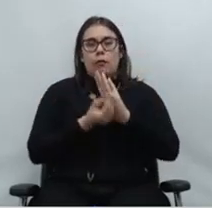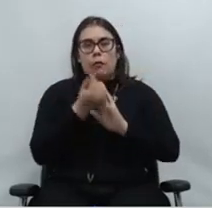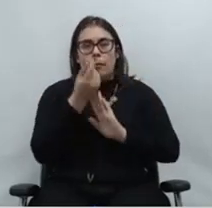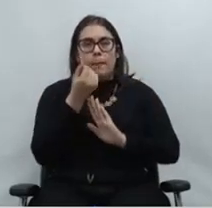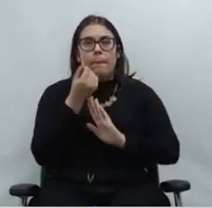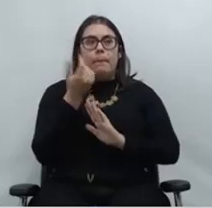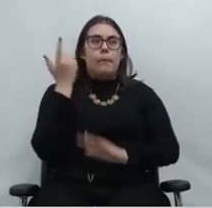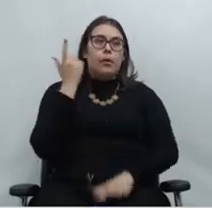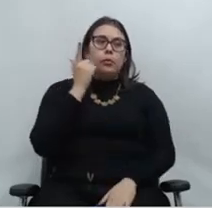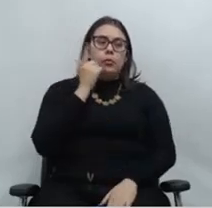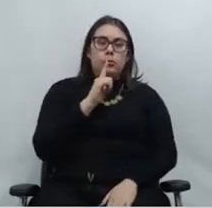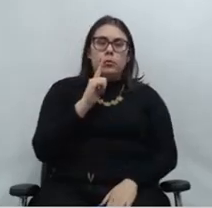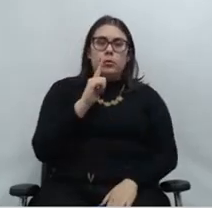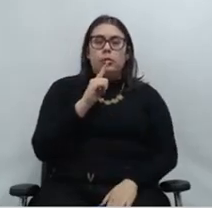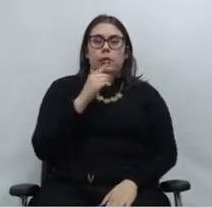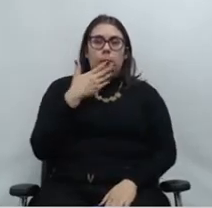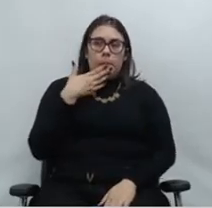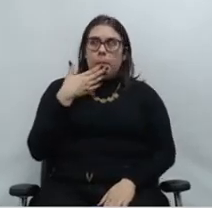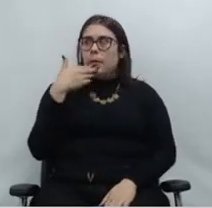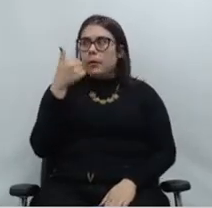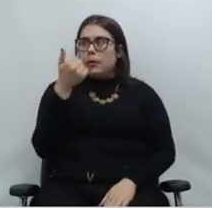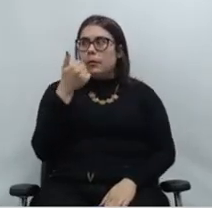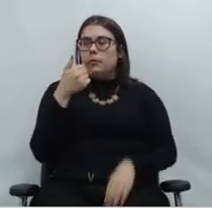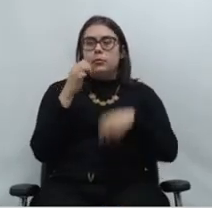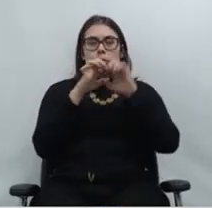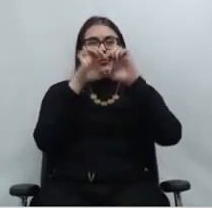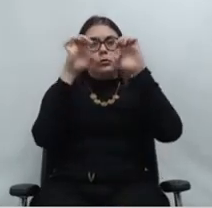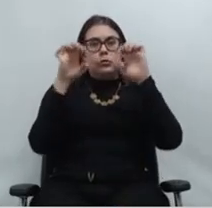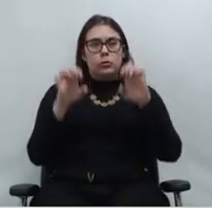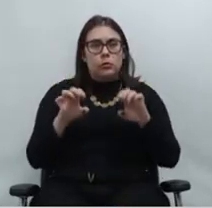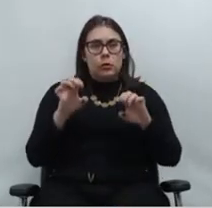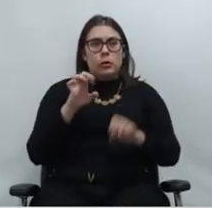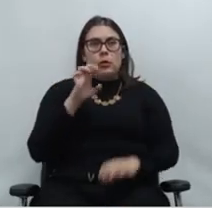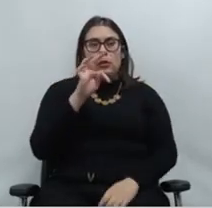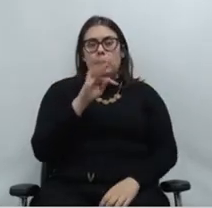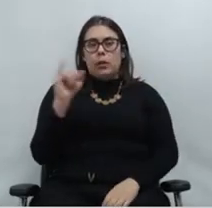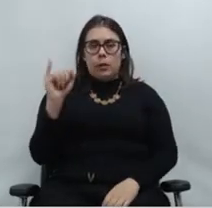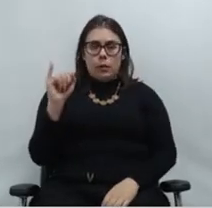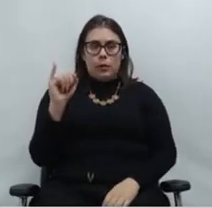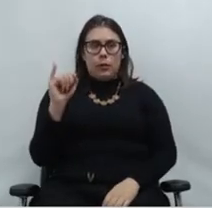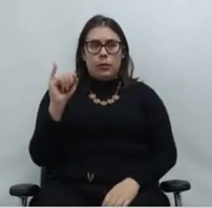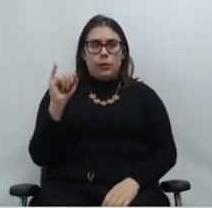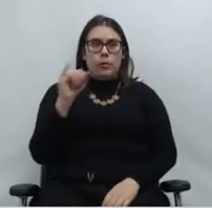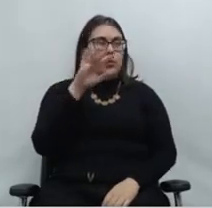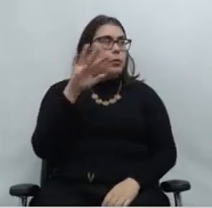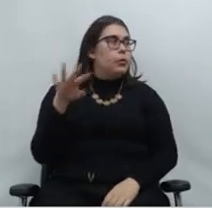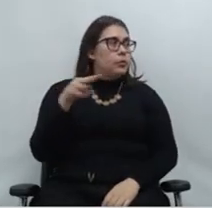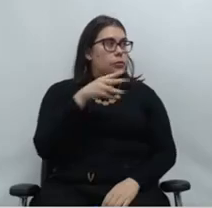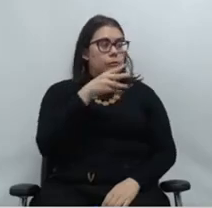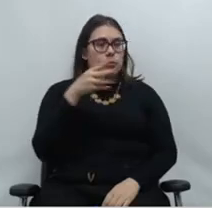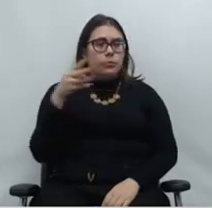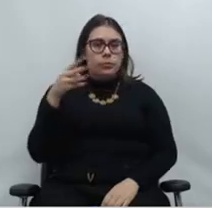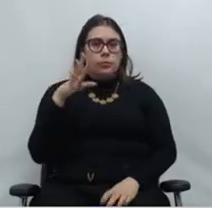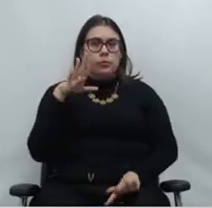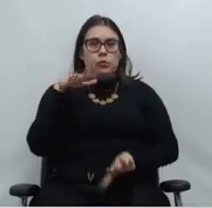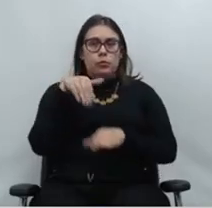para a sustentação e aprimoramento da infraestrutura da TI. Essas tabelas constam no teor do